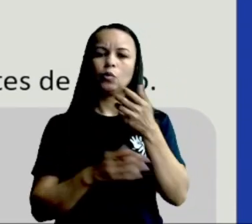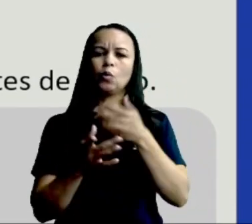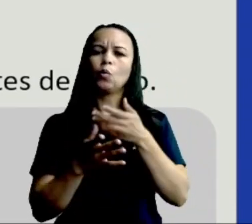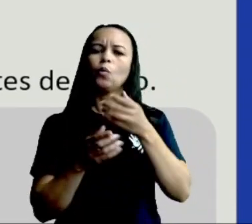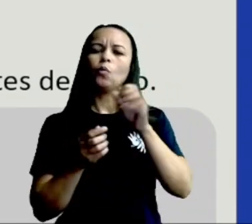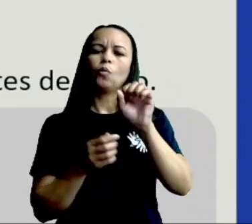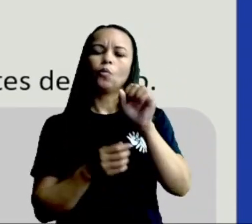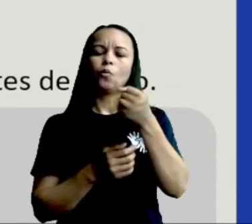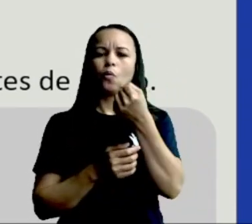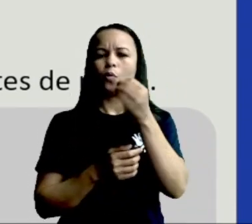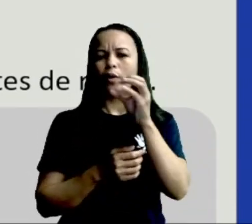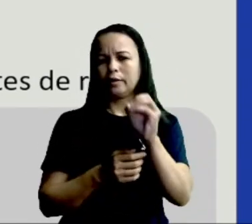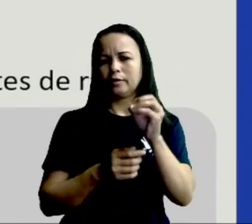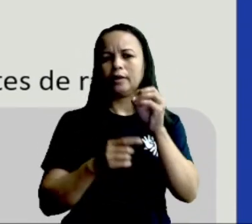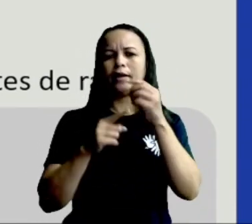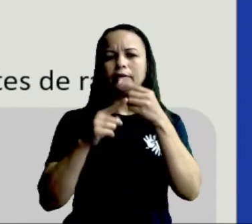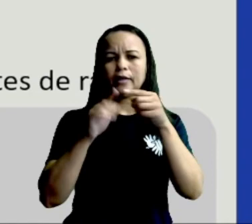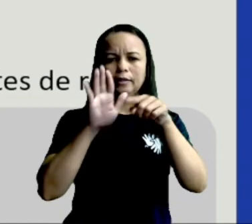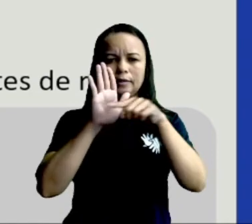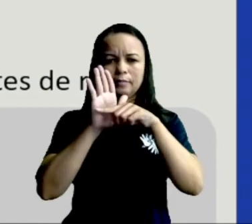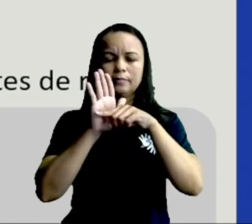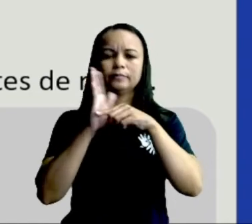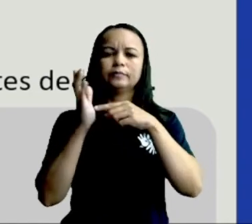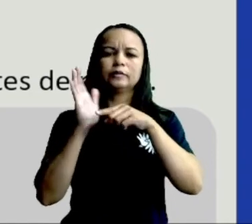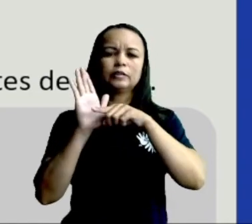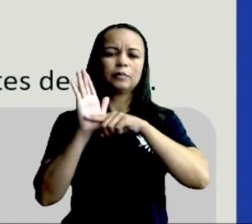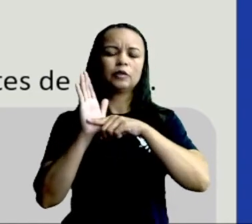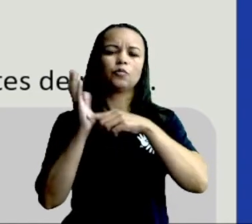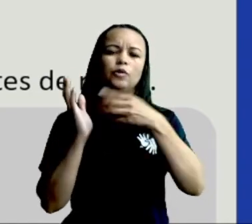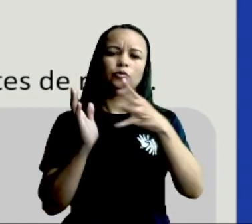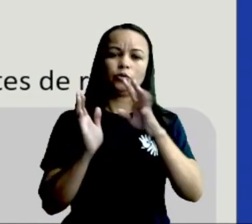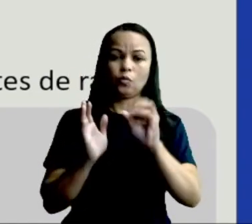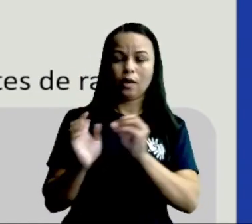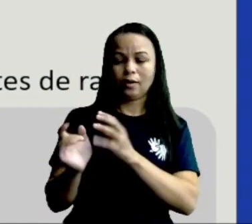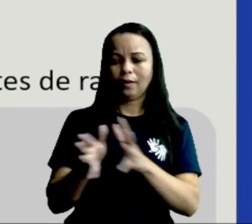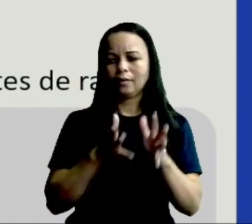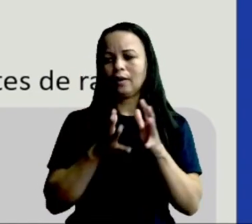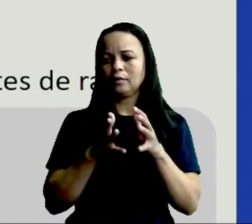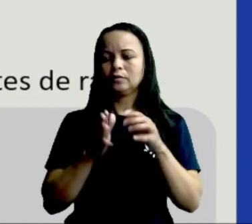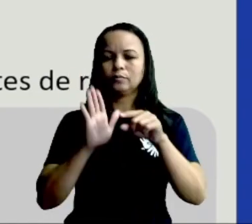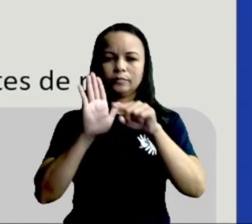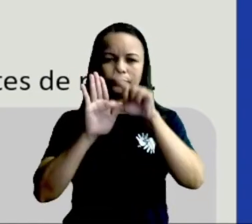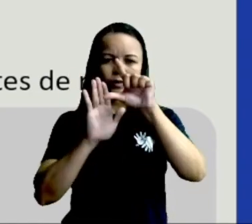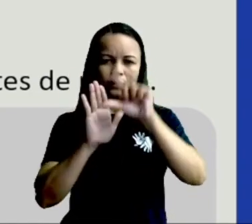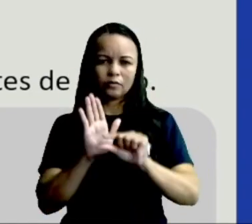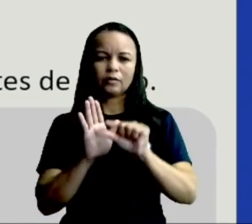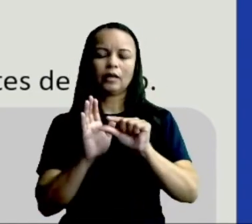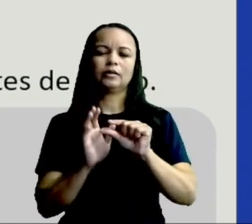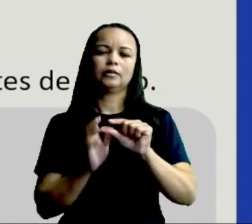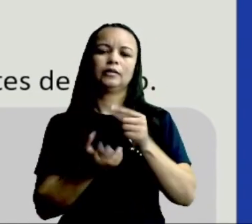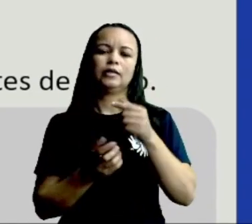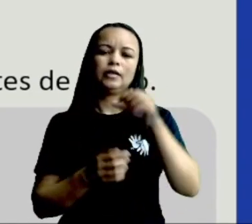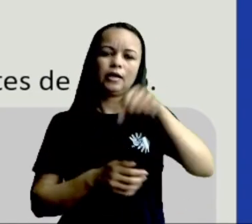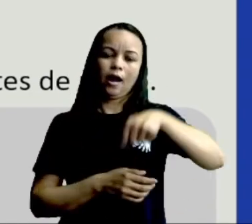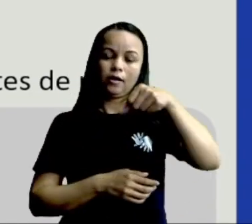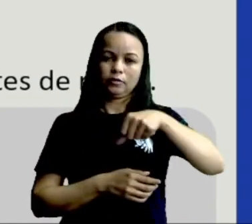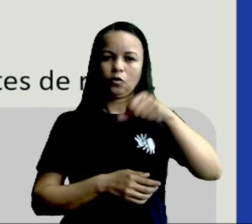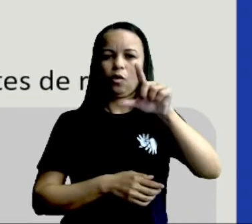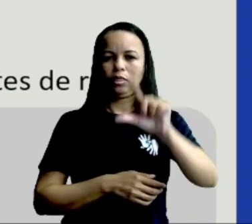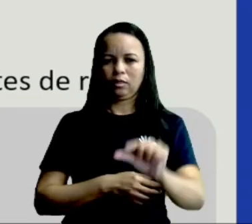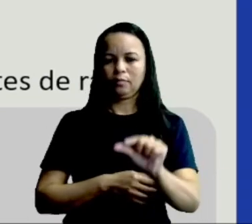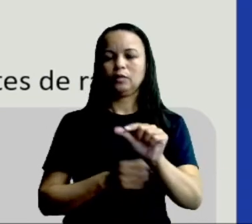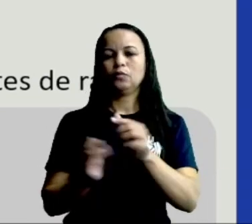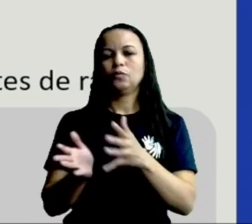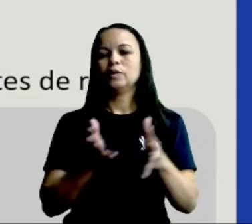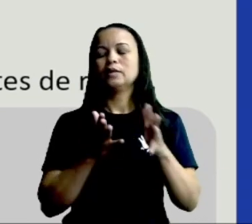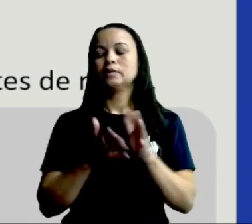40 diminuiu, então, obviamente, vai diminuir a minha quantidade de rações, tá? Então, aí é diretamente proporcionais, eu